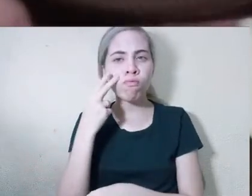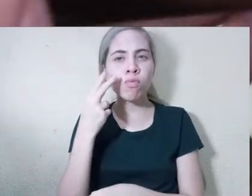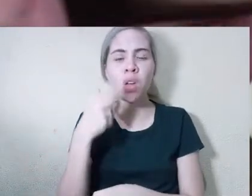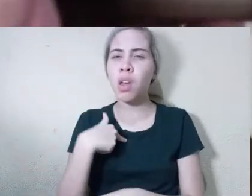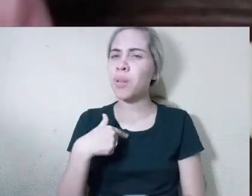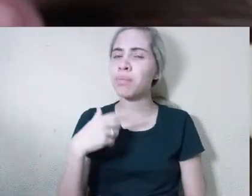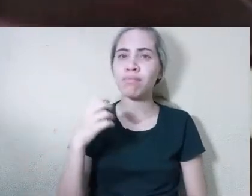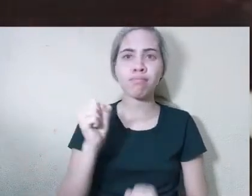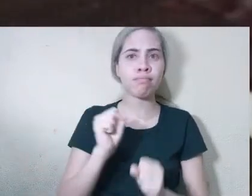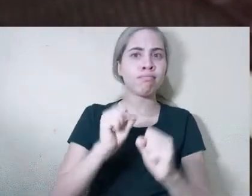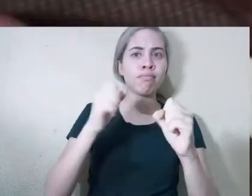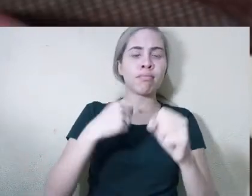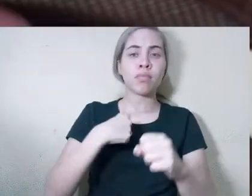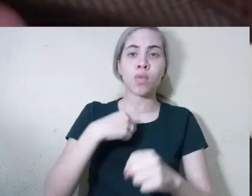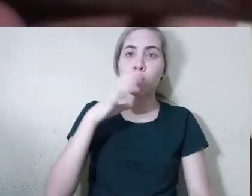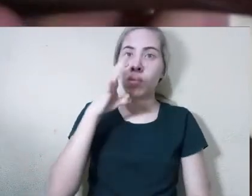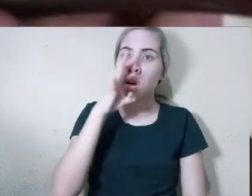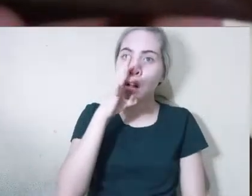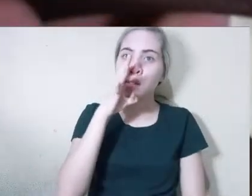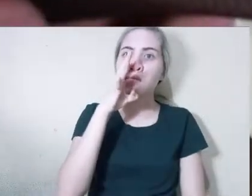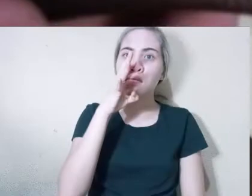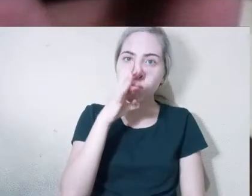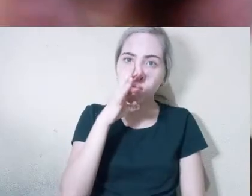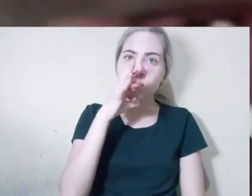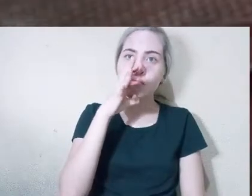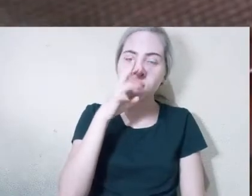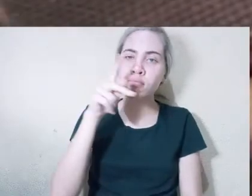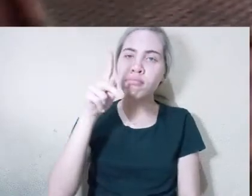Eu tô impressionado, realmente.